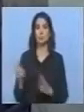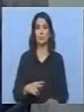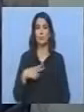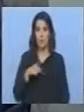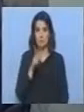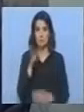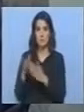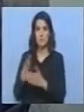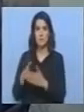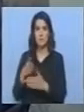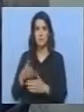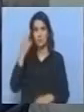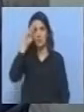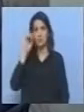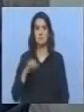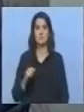ido? Sim.